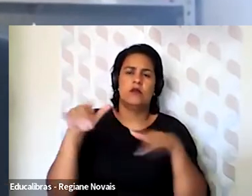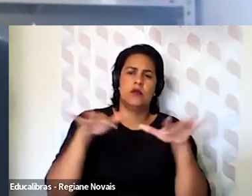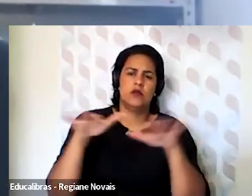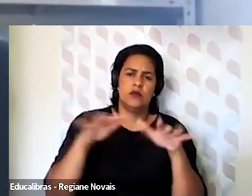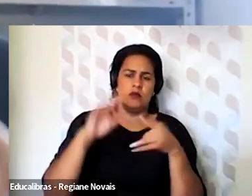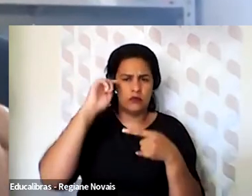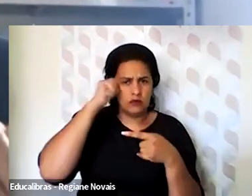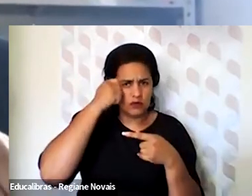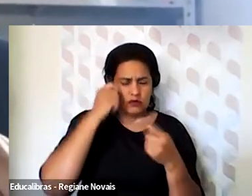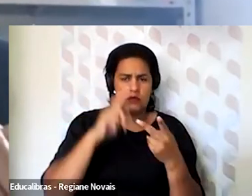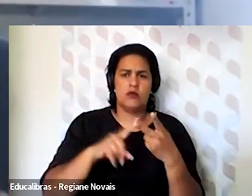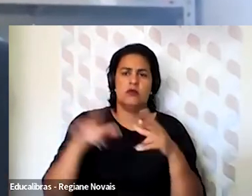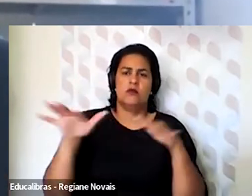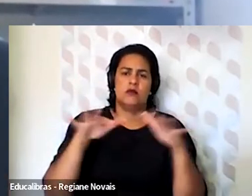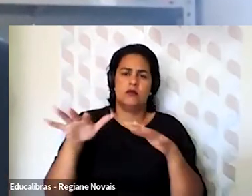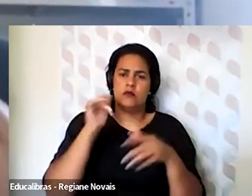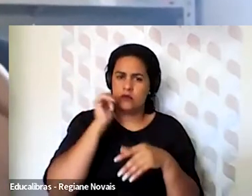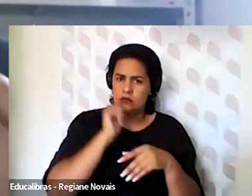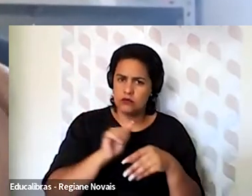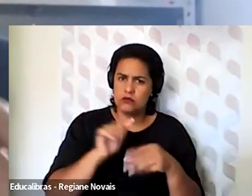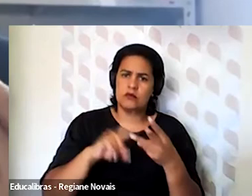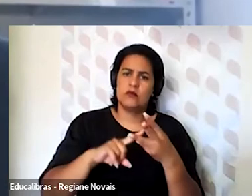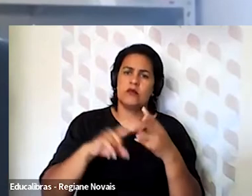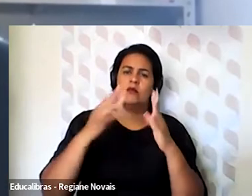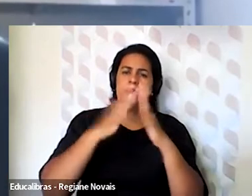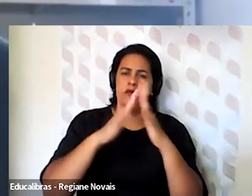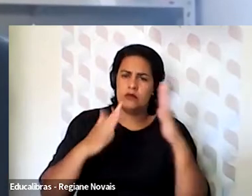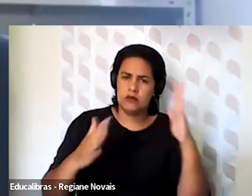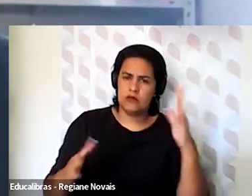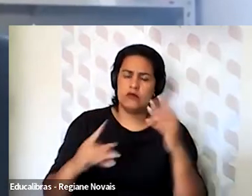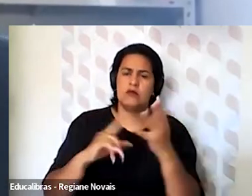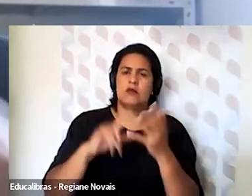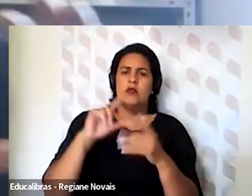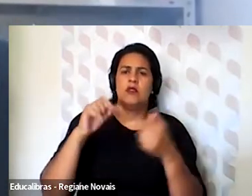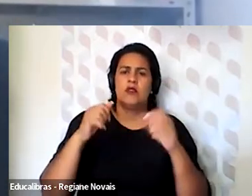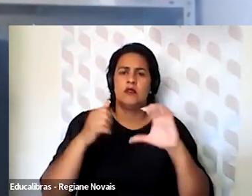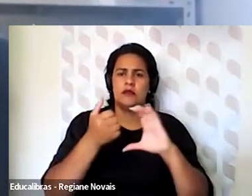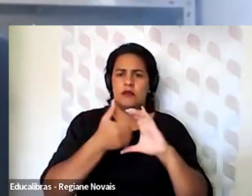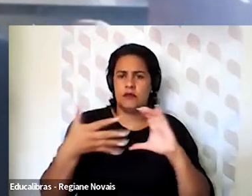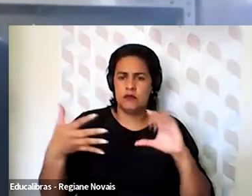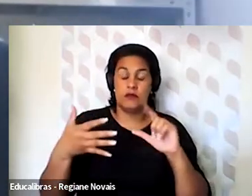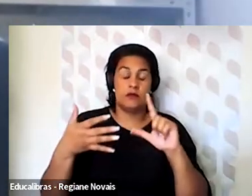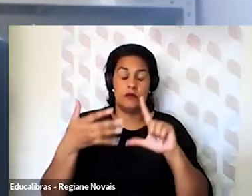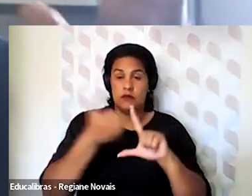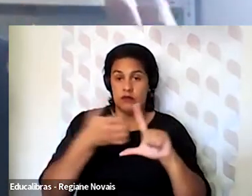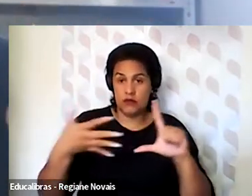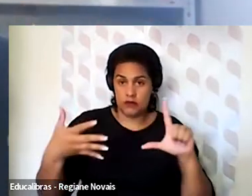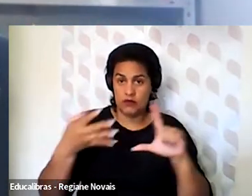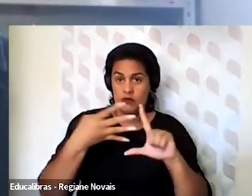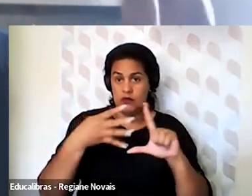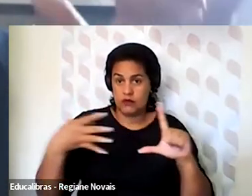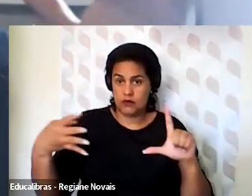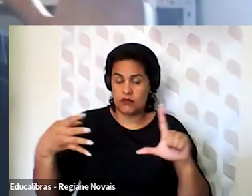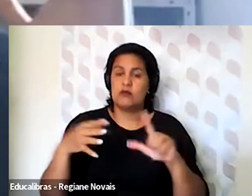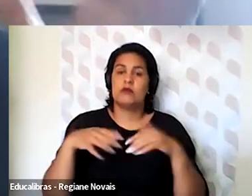de mulheres, a agenda do movimento de periferia, a agenda do movimento LGBT. Foram realizadas as grandes conferências, conferências municipais,